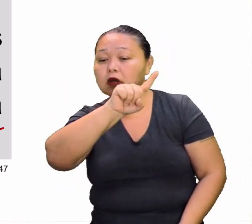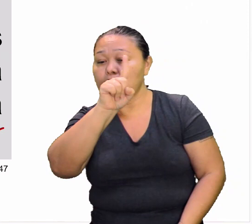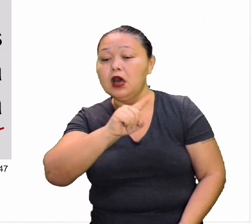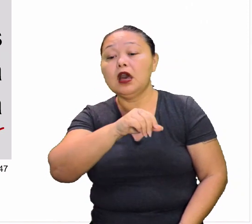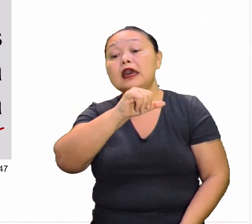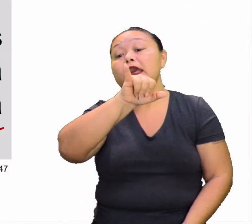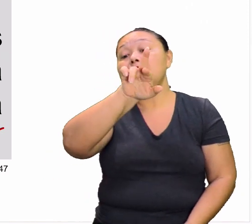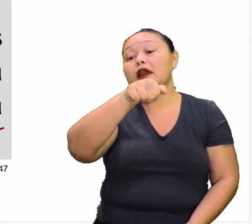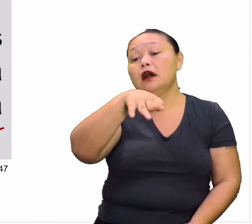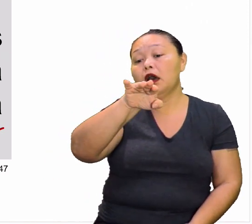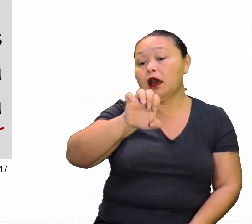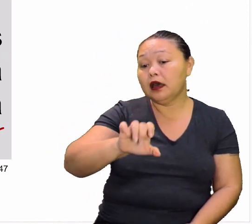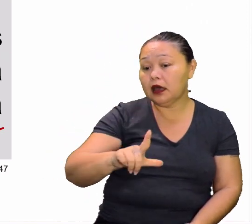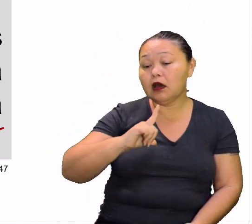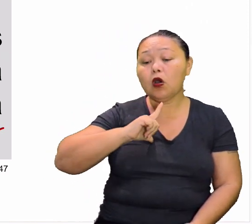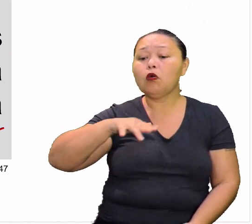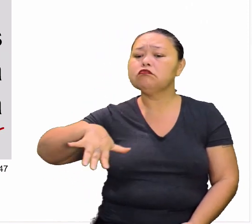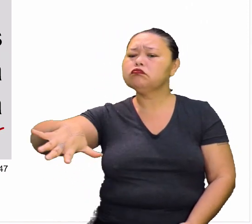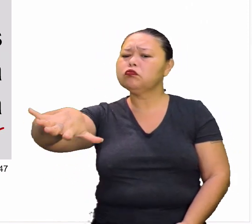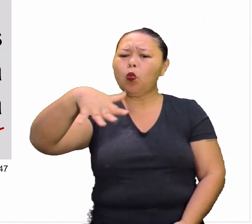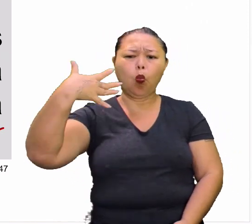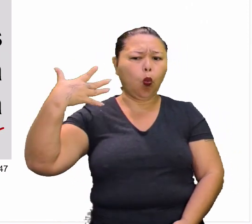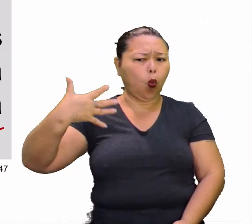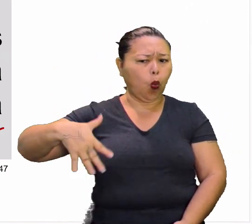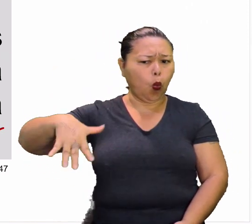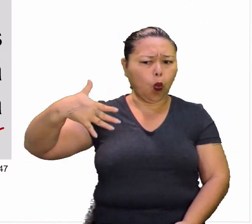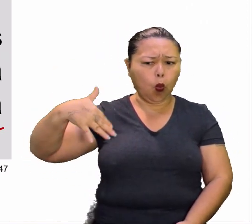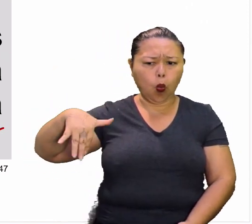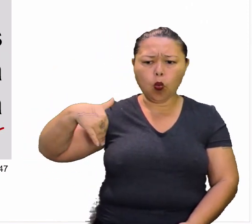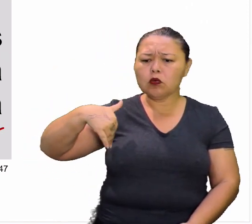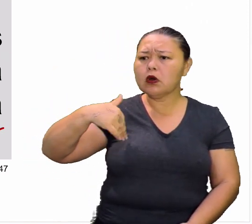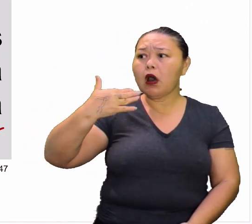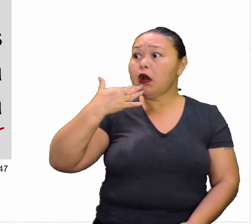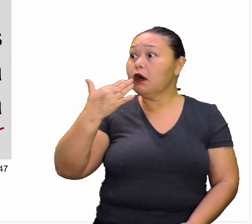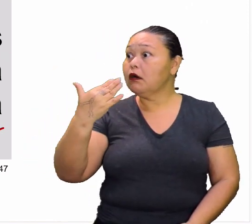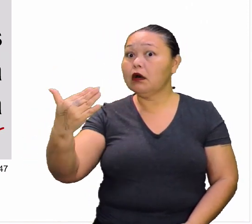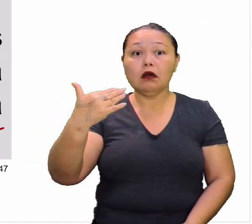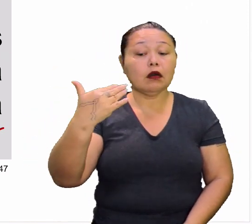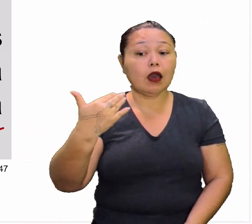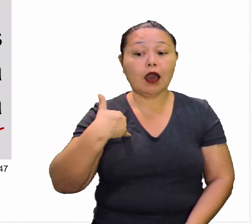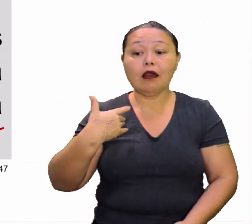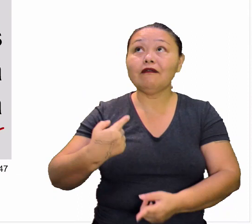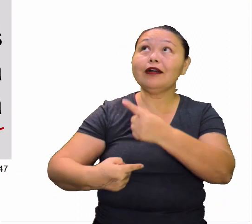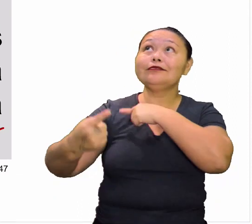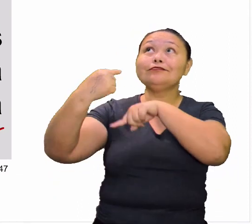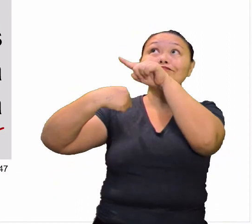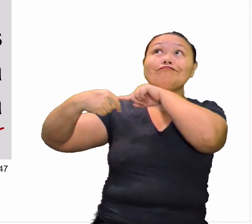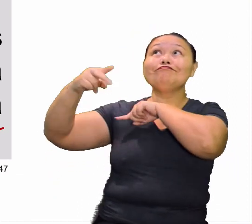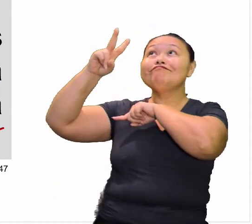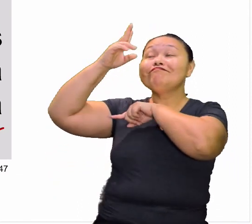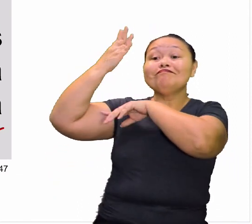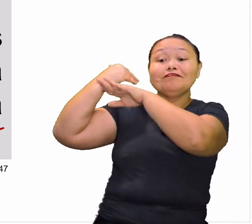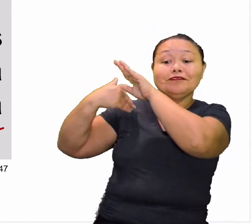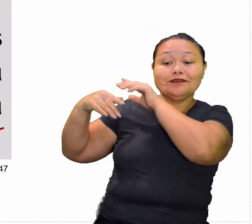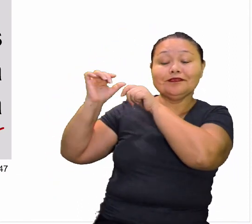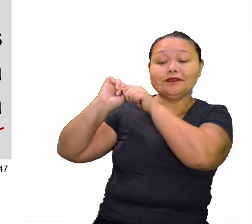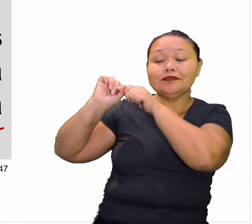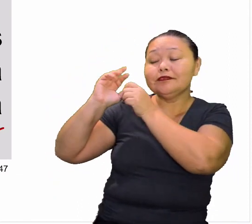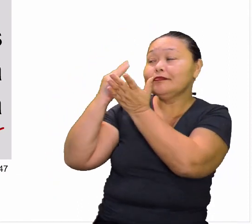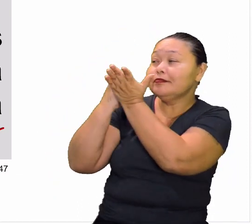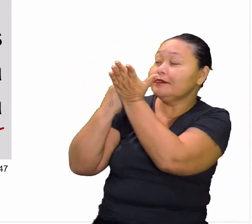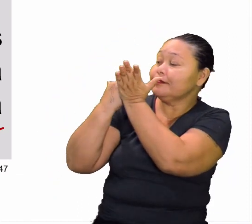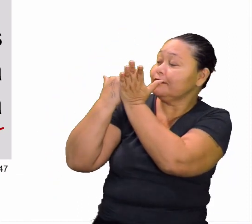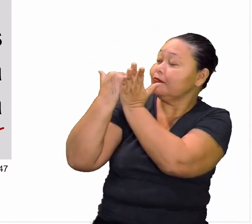para o Iraque, Golfo Pérsico, nossa. Você literalmente volta ao passado. O princípio da